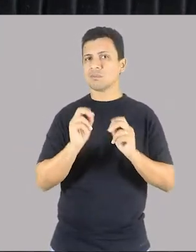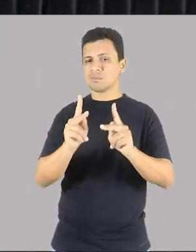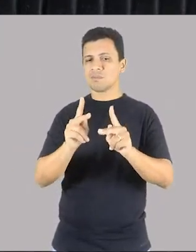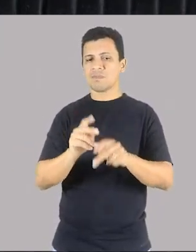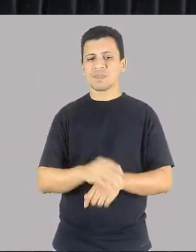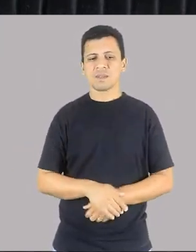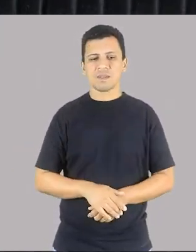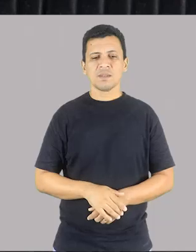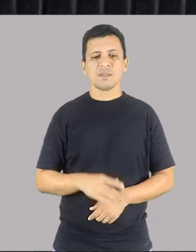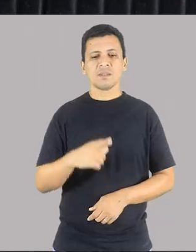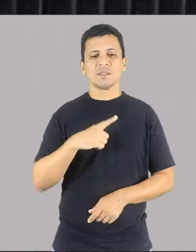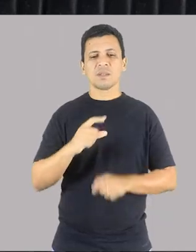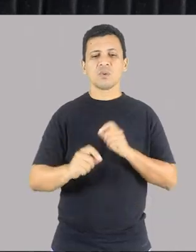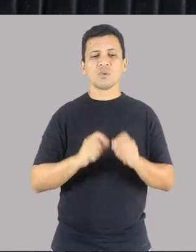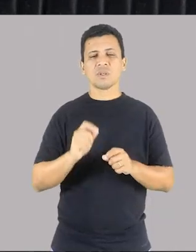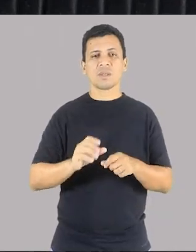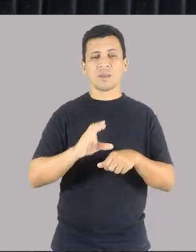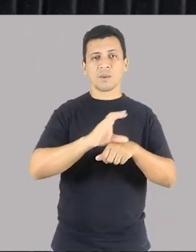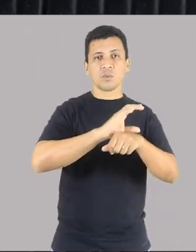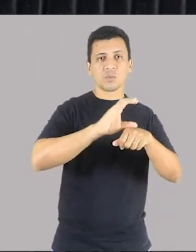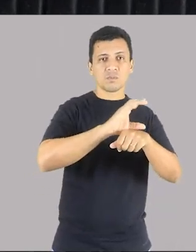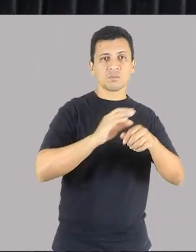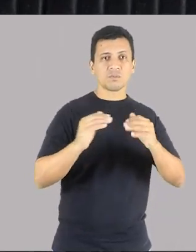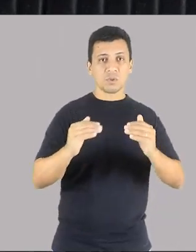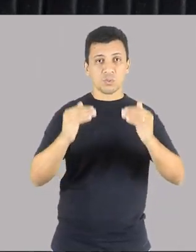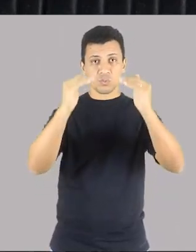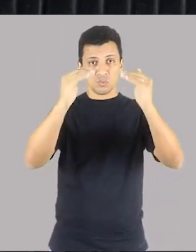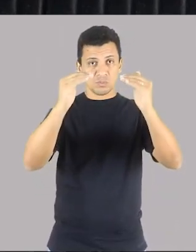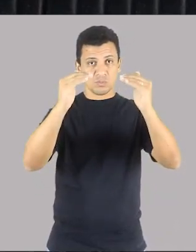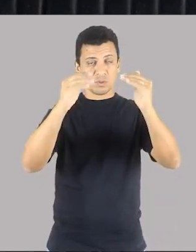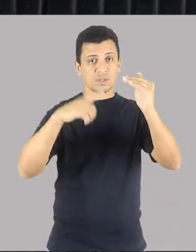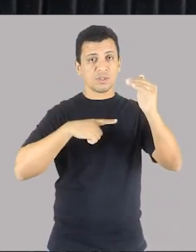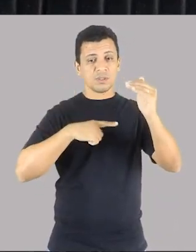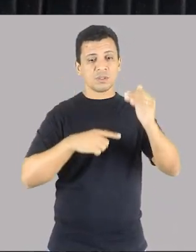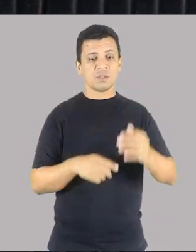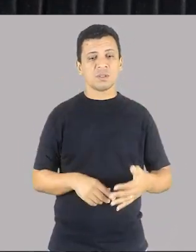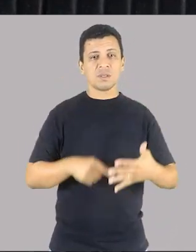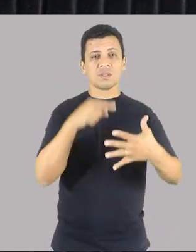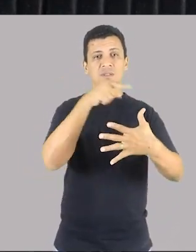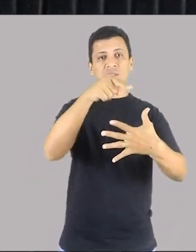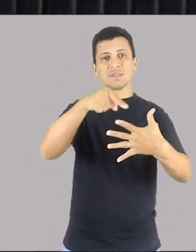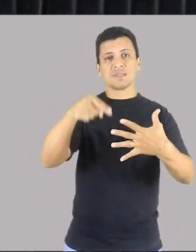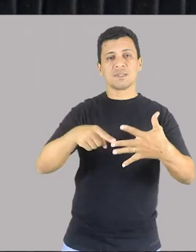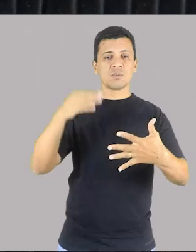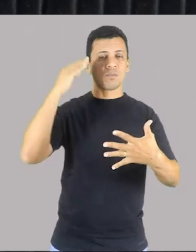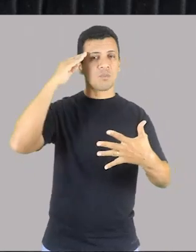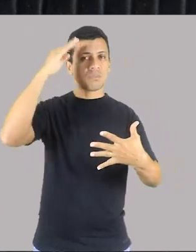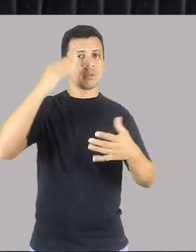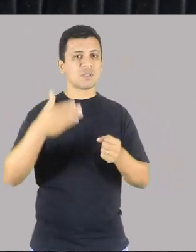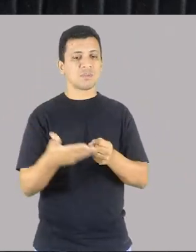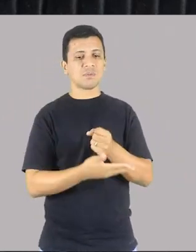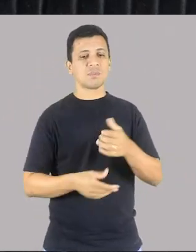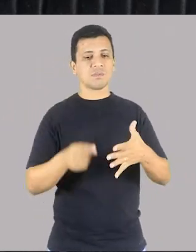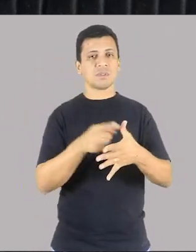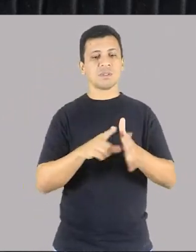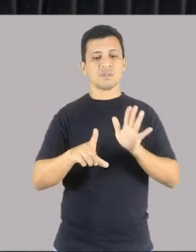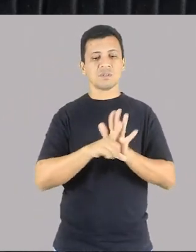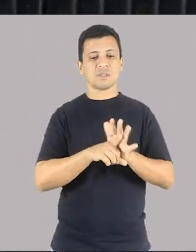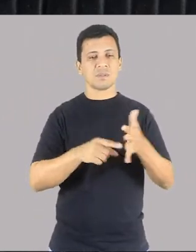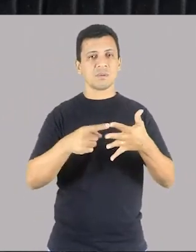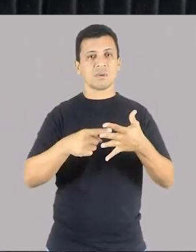para vocês, não só ali o início do artigo, é importante a leitura, mas ele por completo, todos os seus incisos, têm que